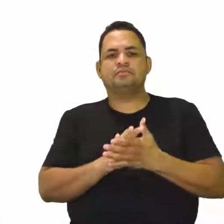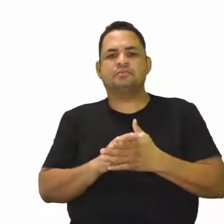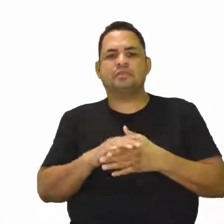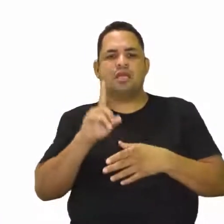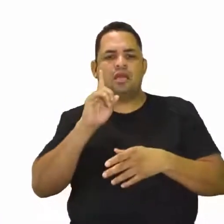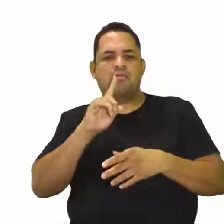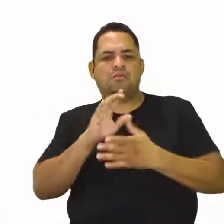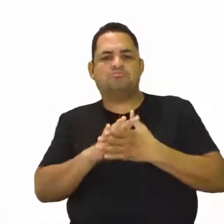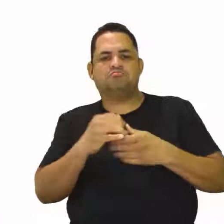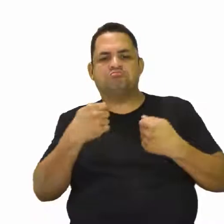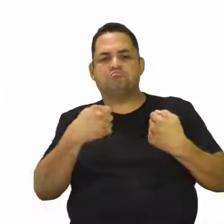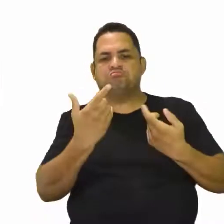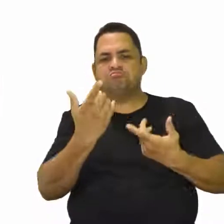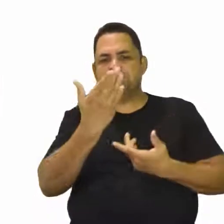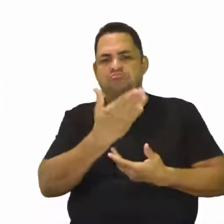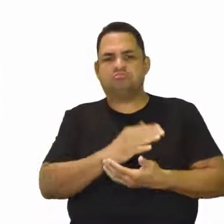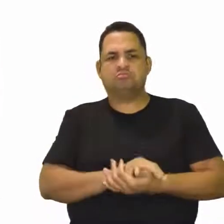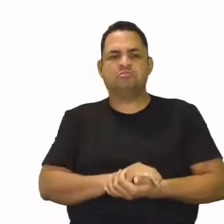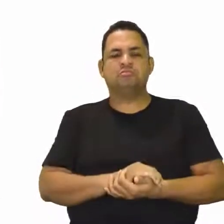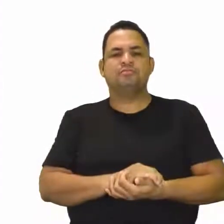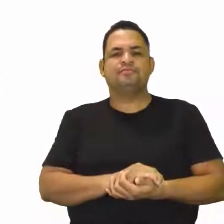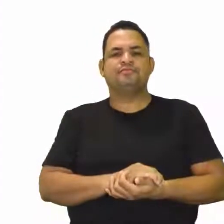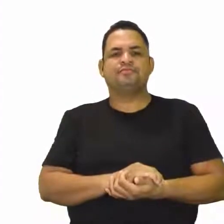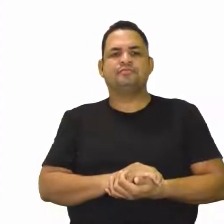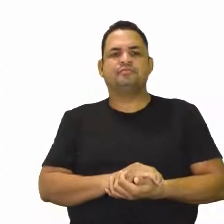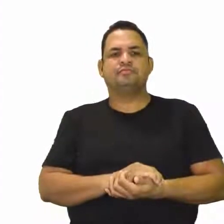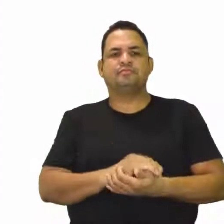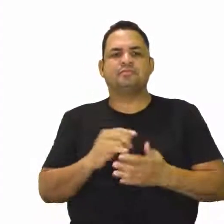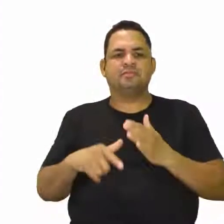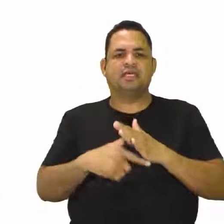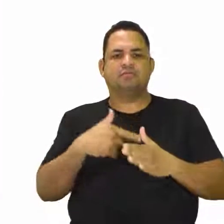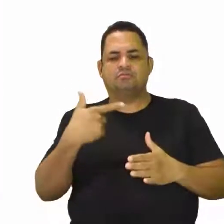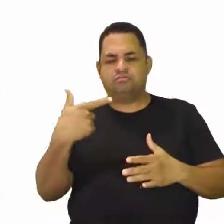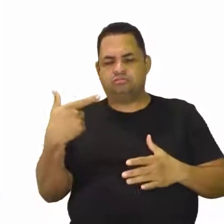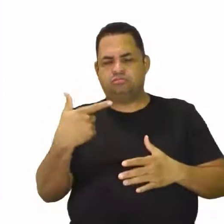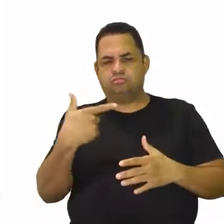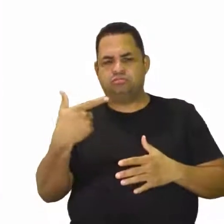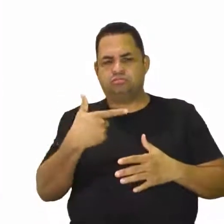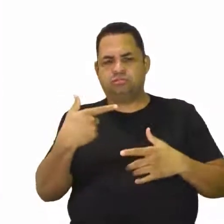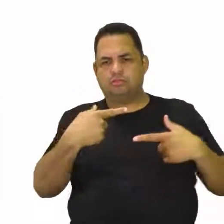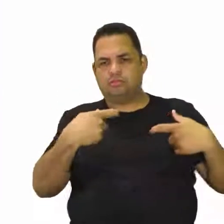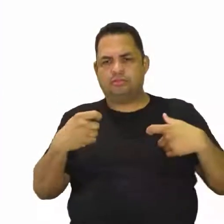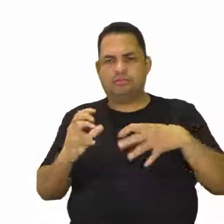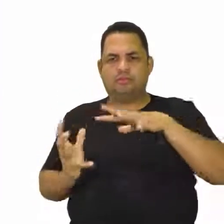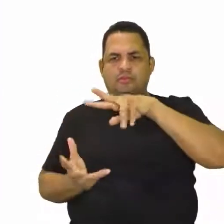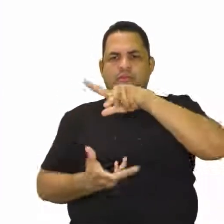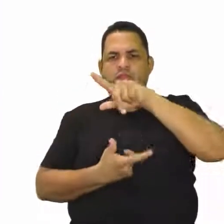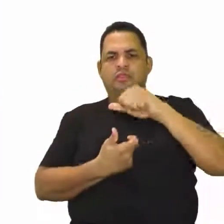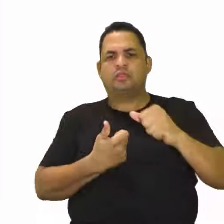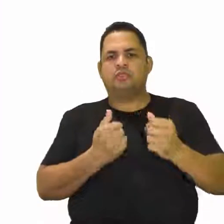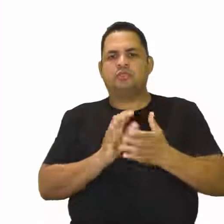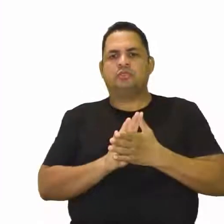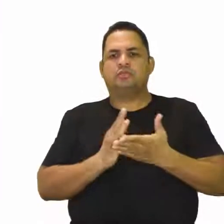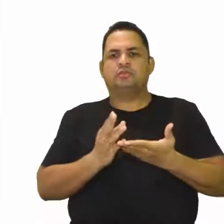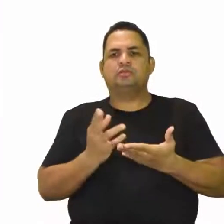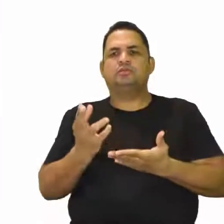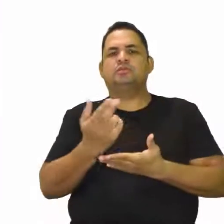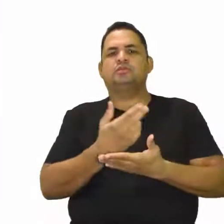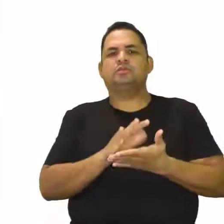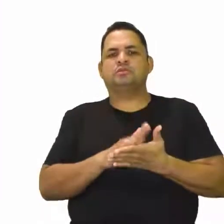de você e etc. Olha lá. A Segunda Guerra Mundial, ela foi, em